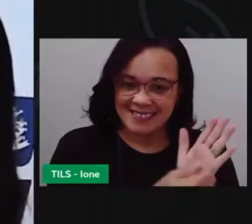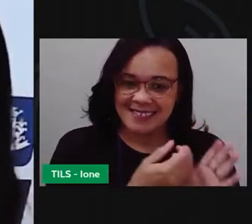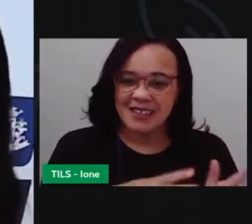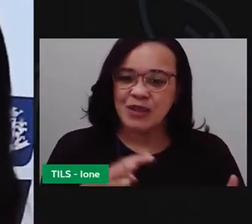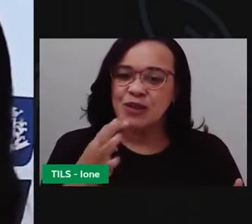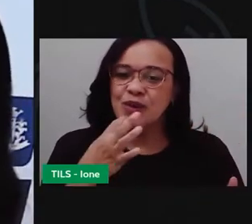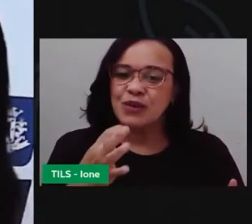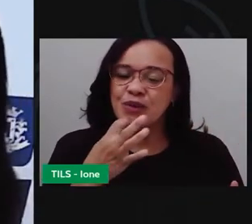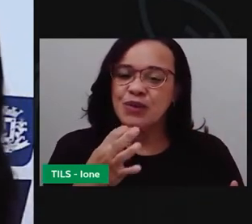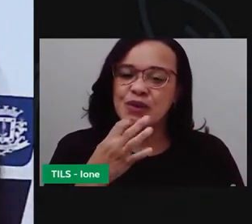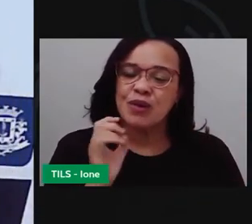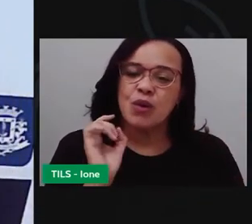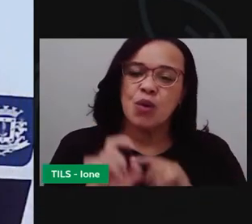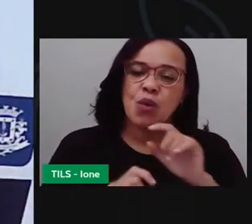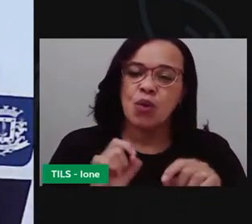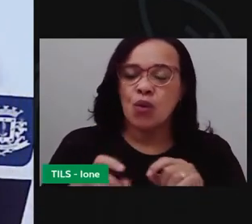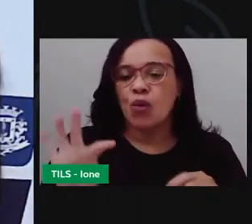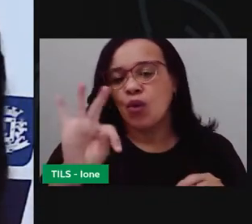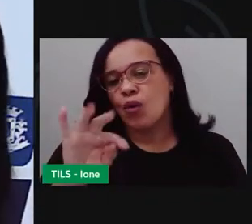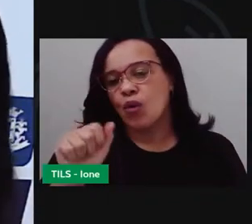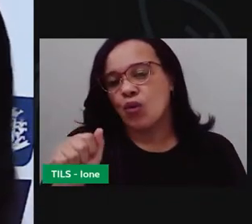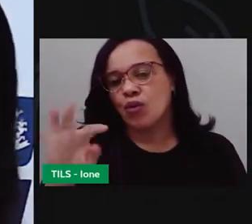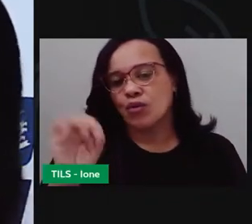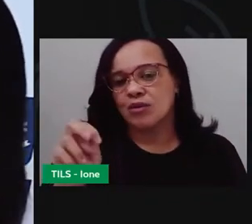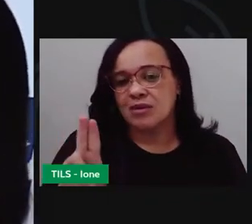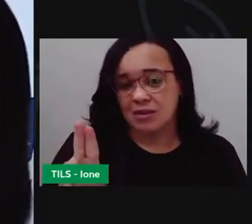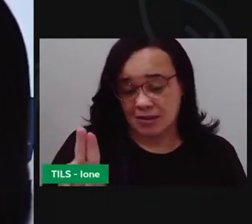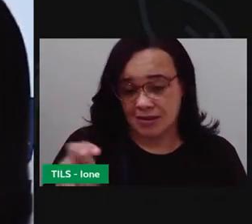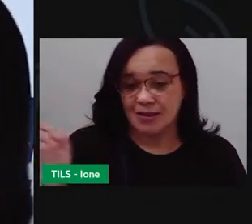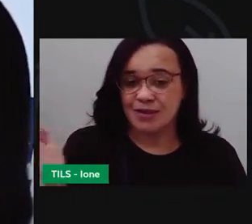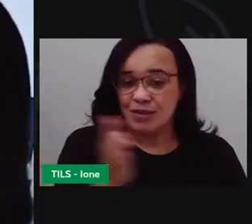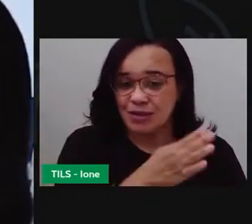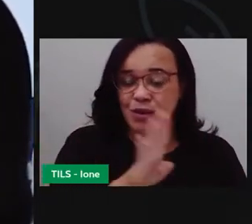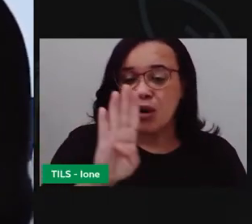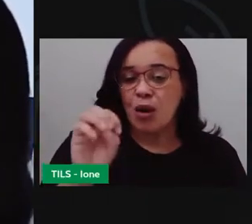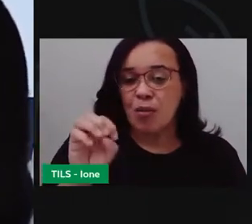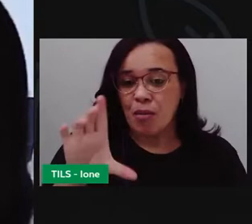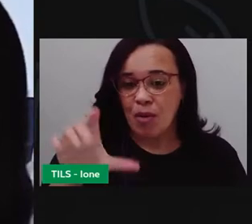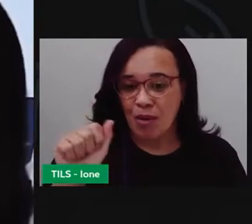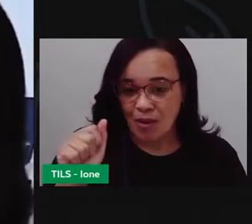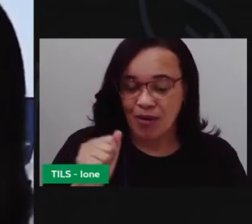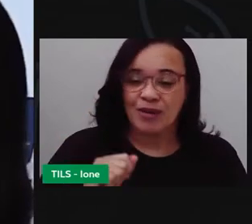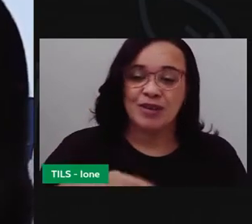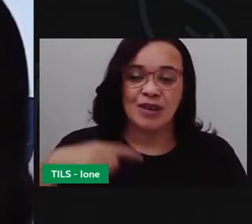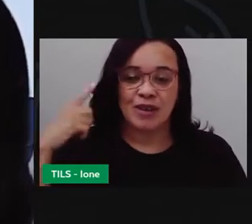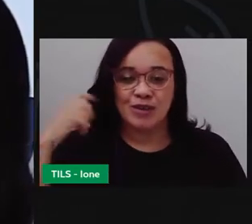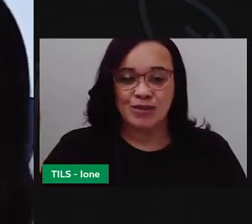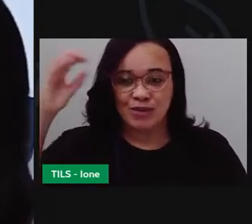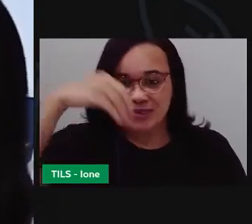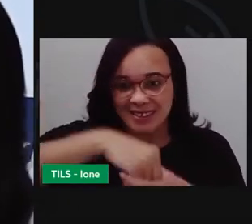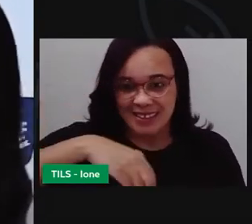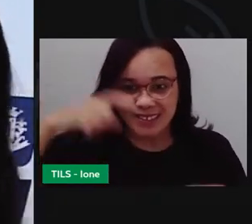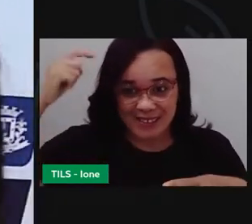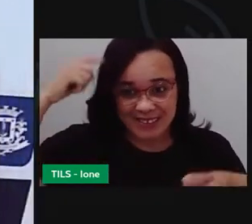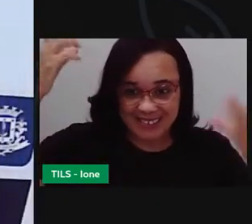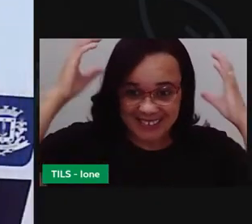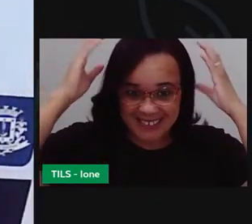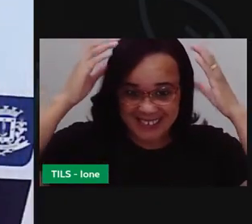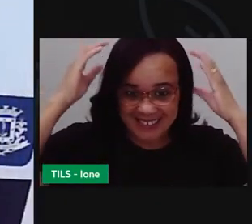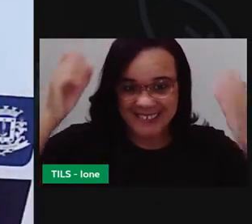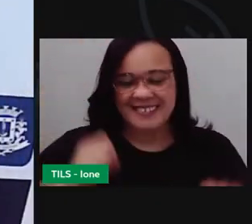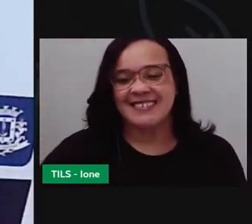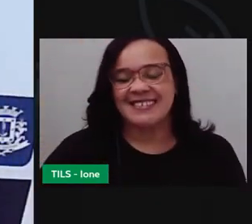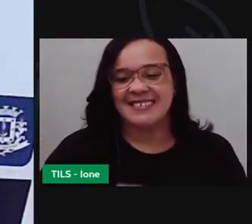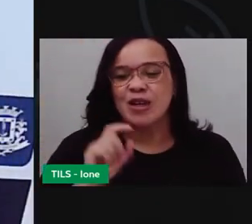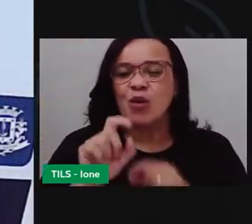conheci um tatu-bola que não era feliz, não. Tinha um sonho na cachola, não ser bola, ser balão.